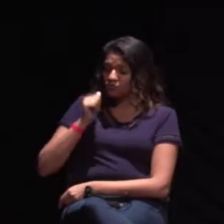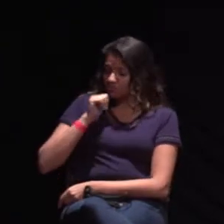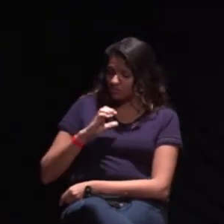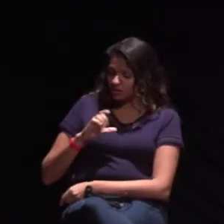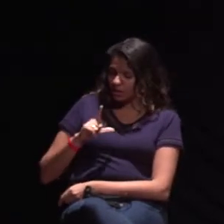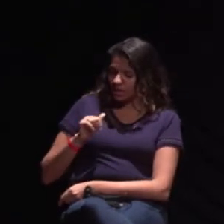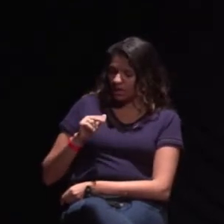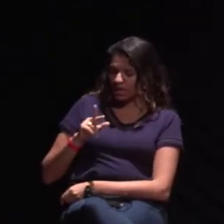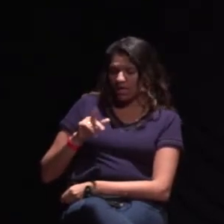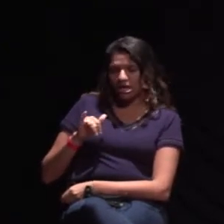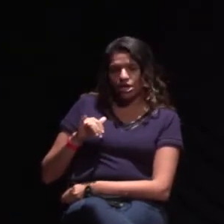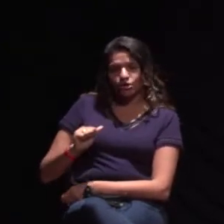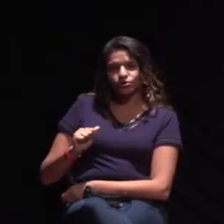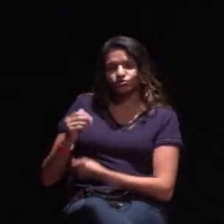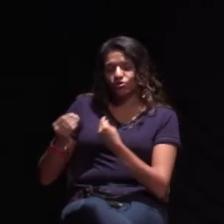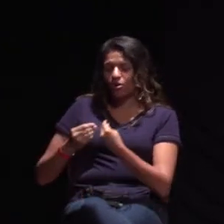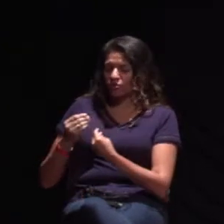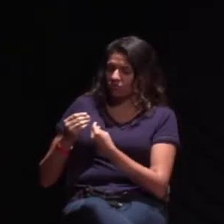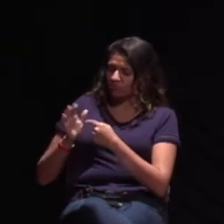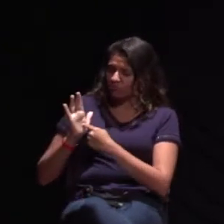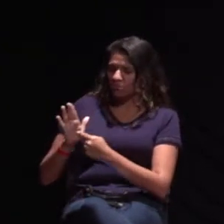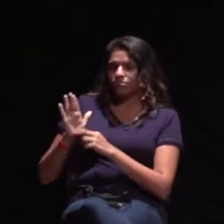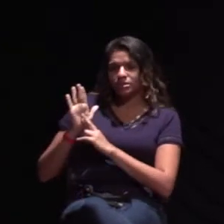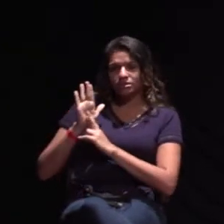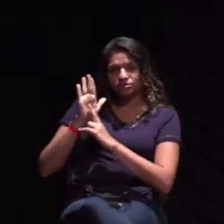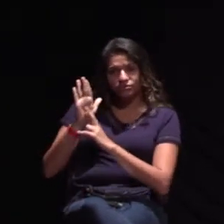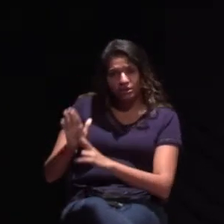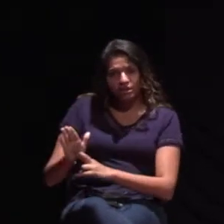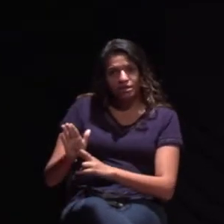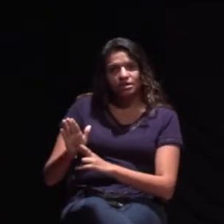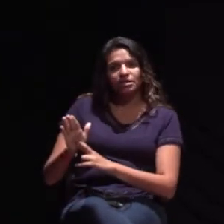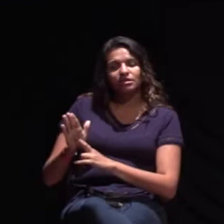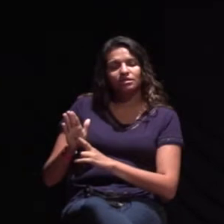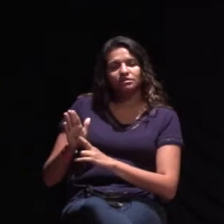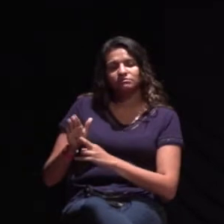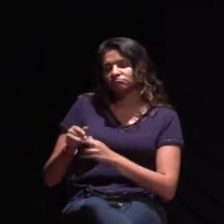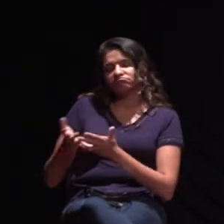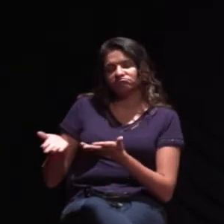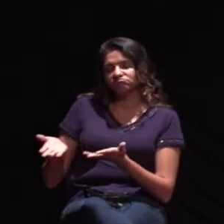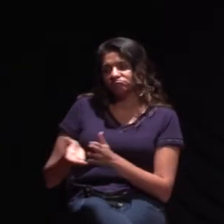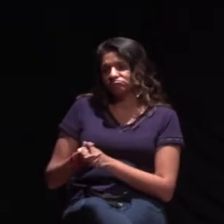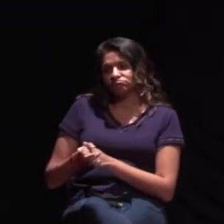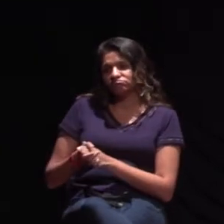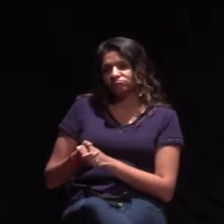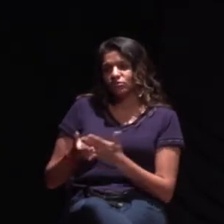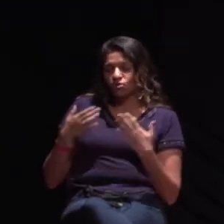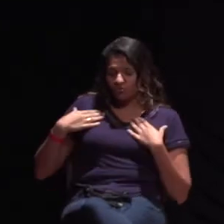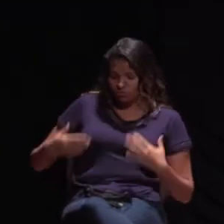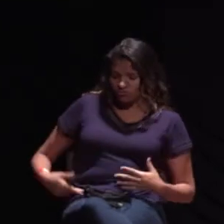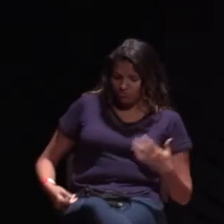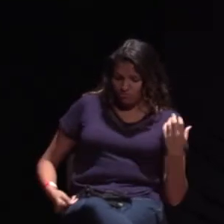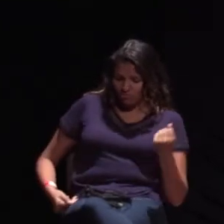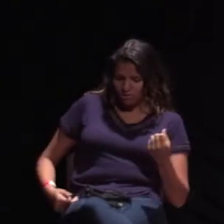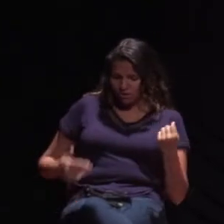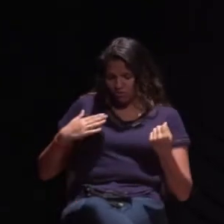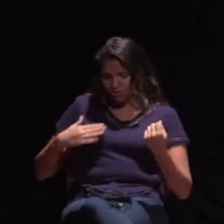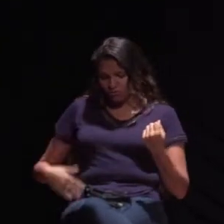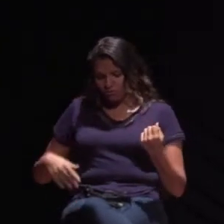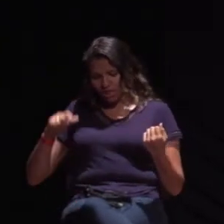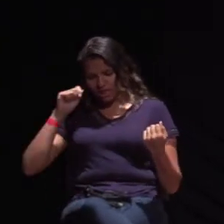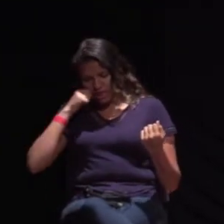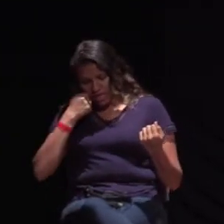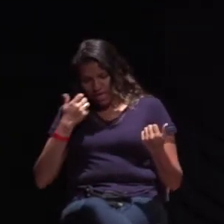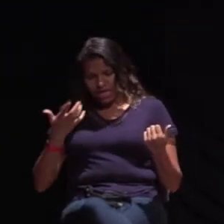trabalho, essas questões de representatividade, enfim, do corpo branco, do corpo negro, de diferentes